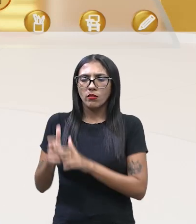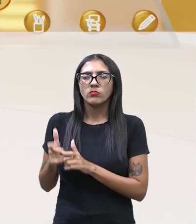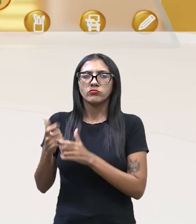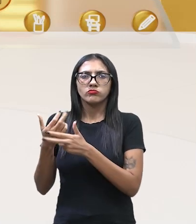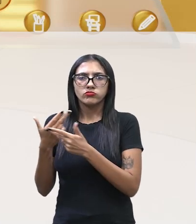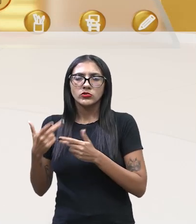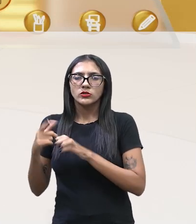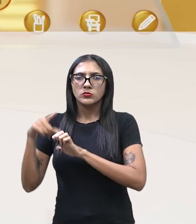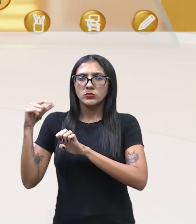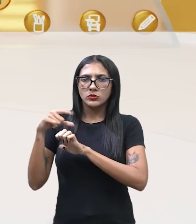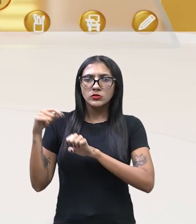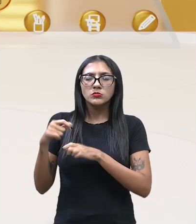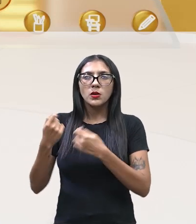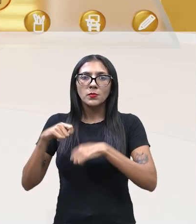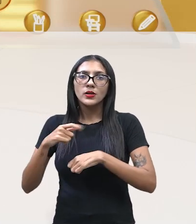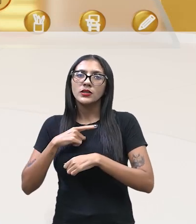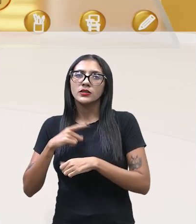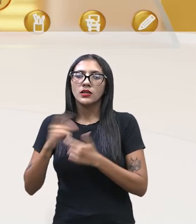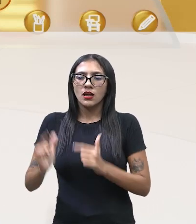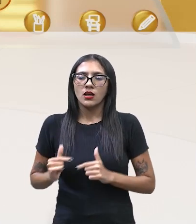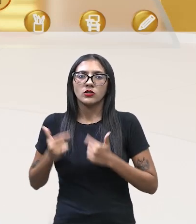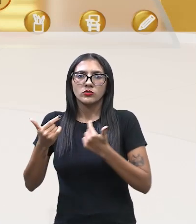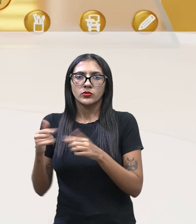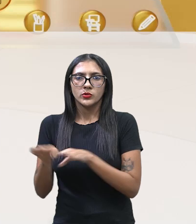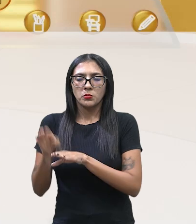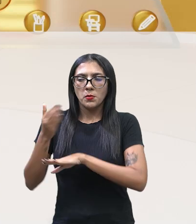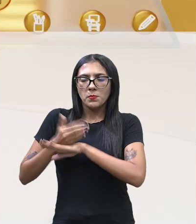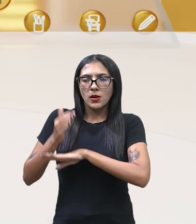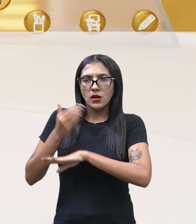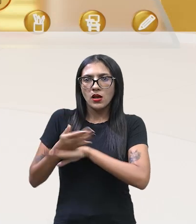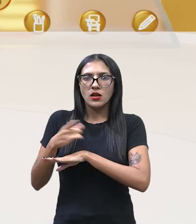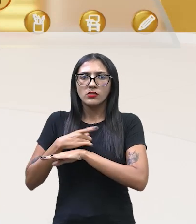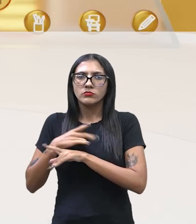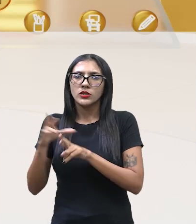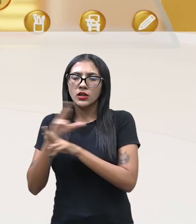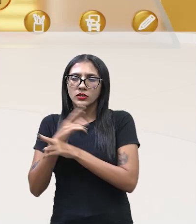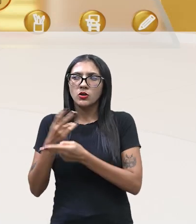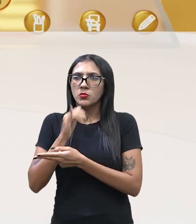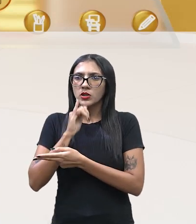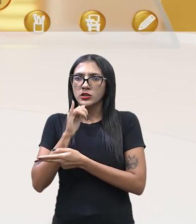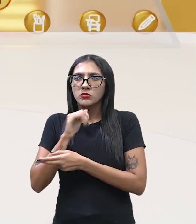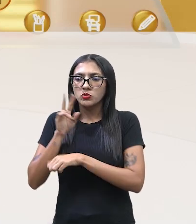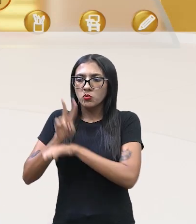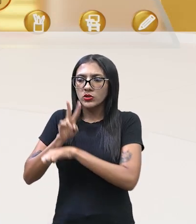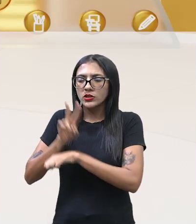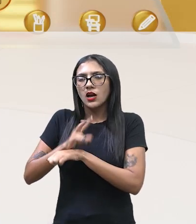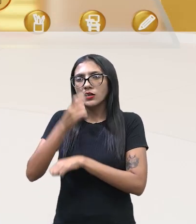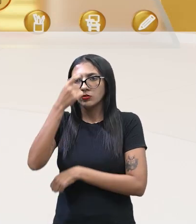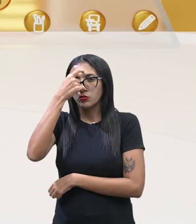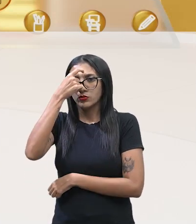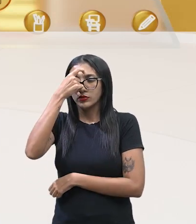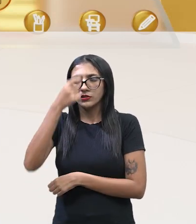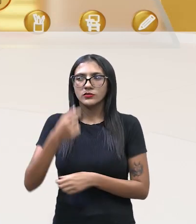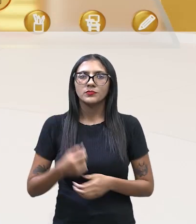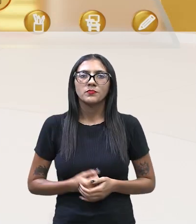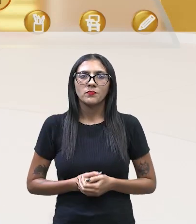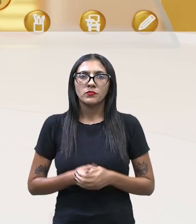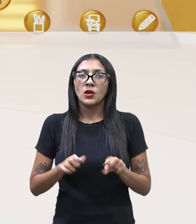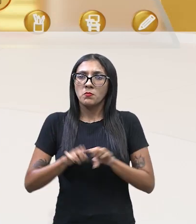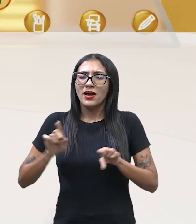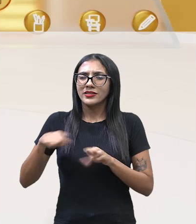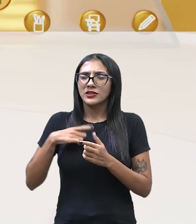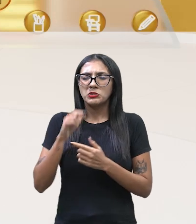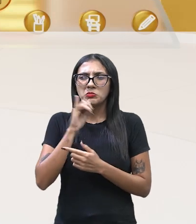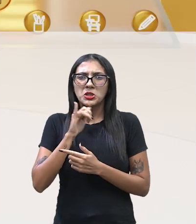de desenvolver ações que tragam questões de sustentabilidade, mas ele também não lança a mão